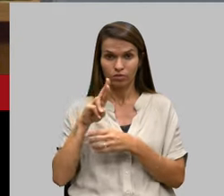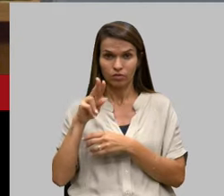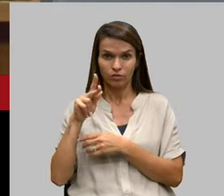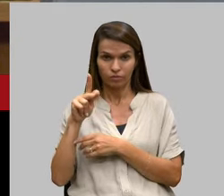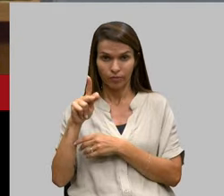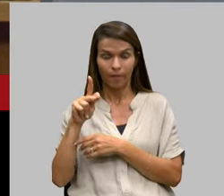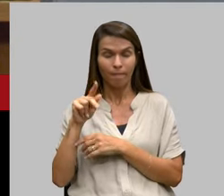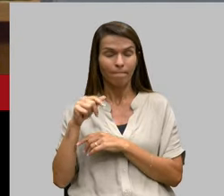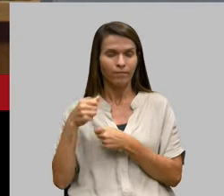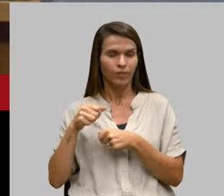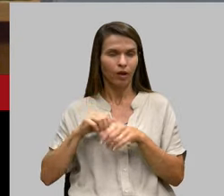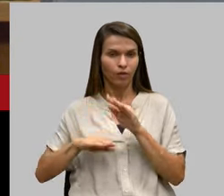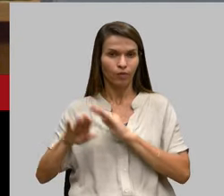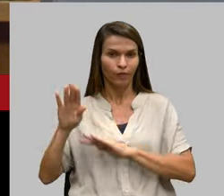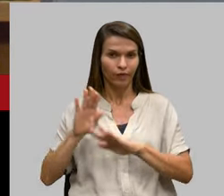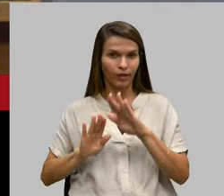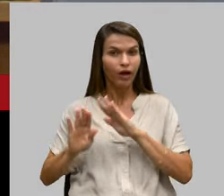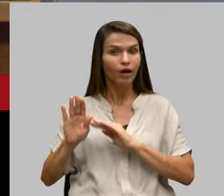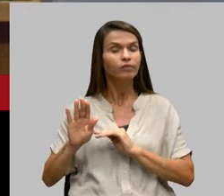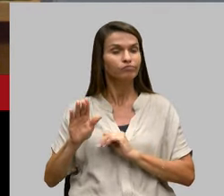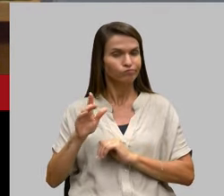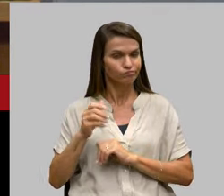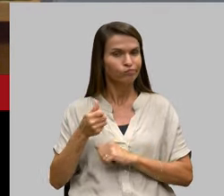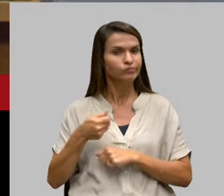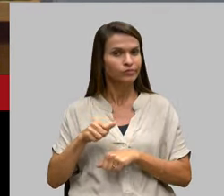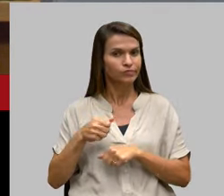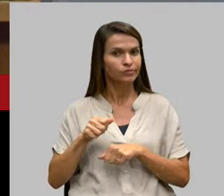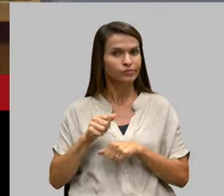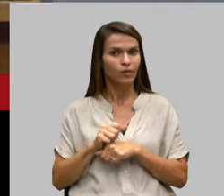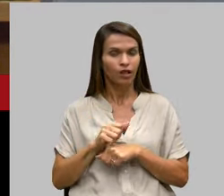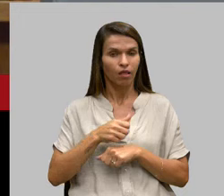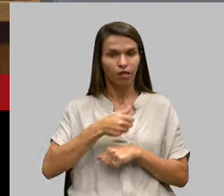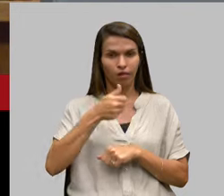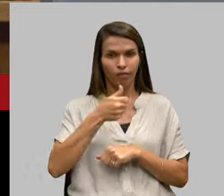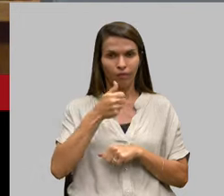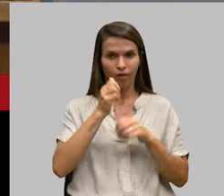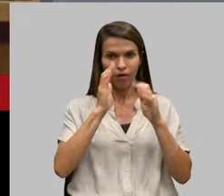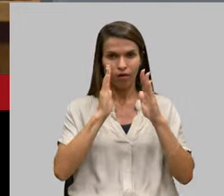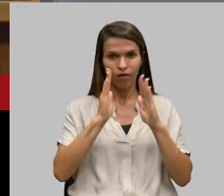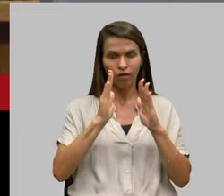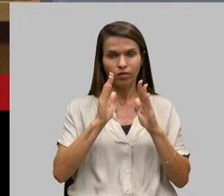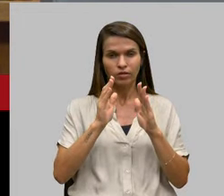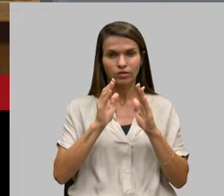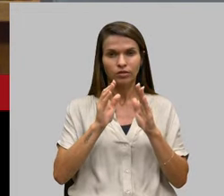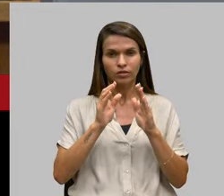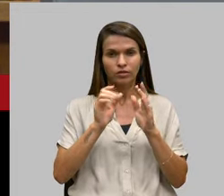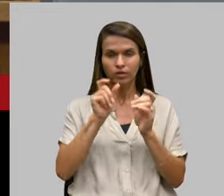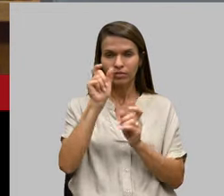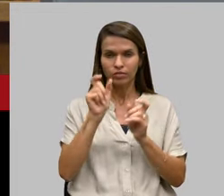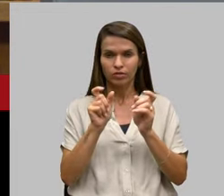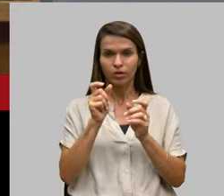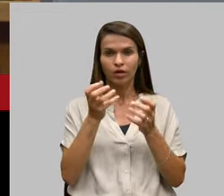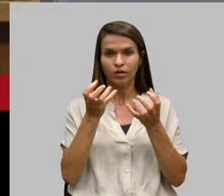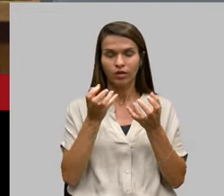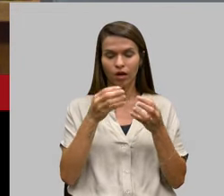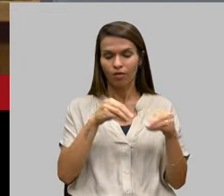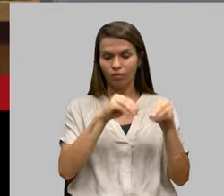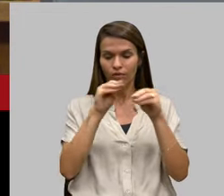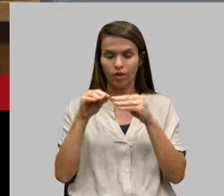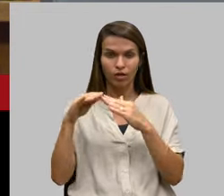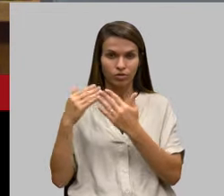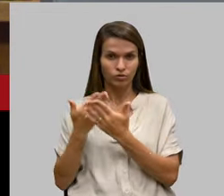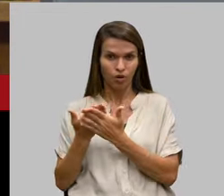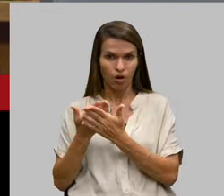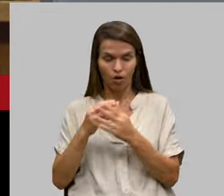muito cuidado né Tem uma uma primeira fase que o pessoal queria criar migrar escola